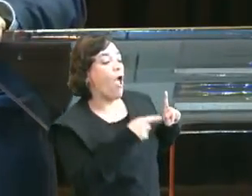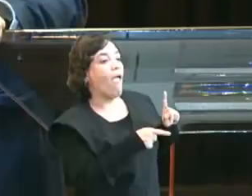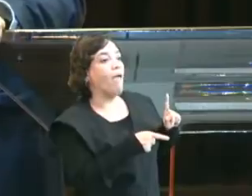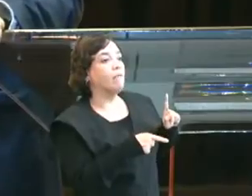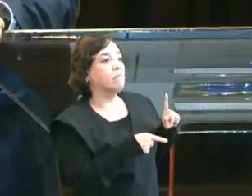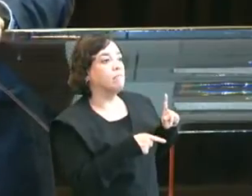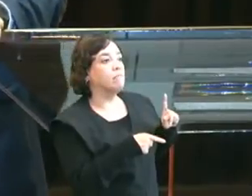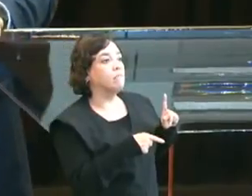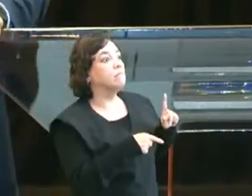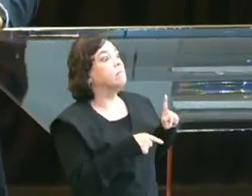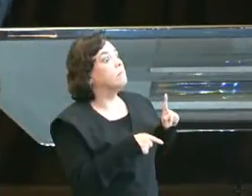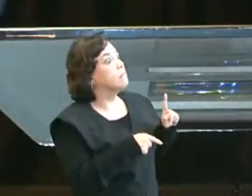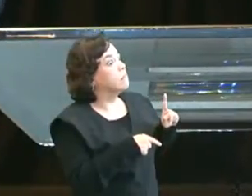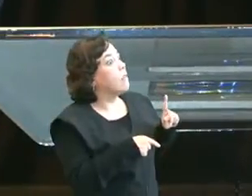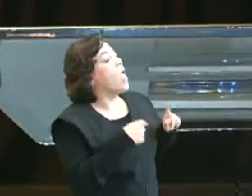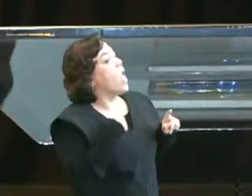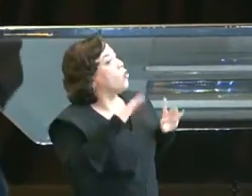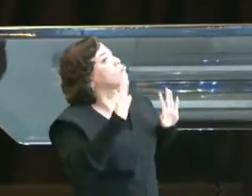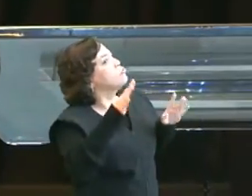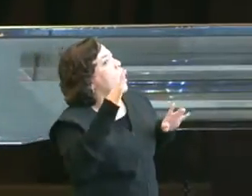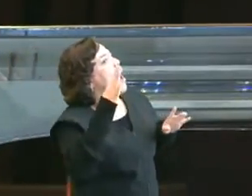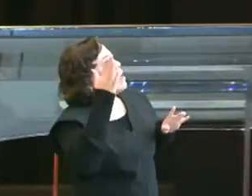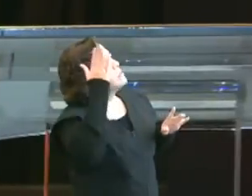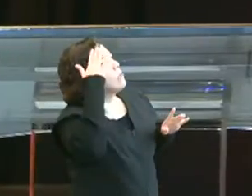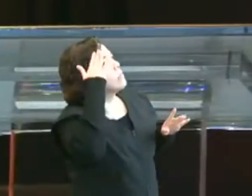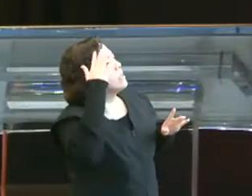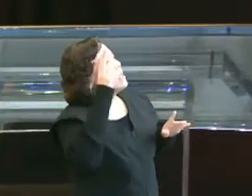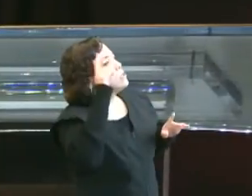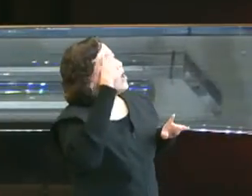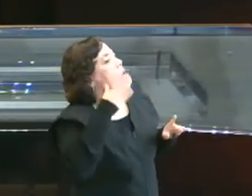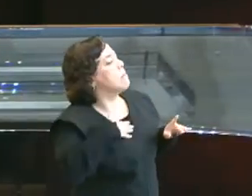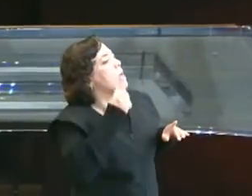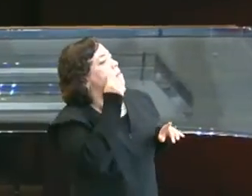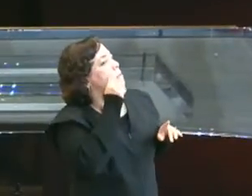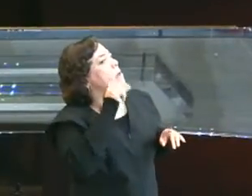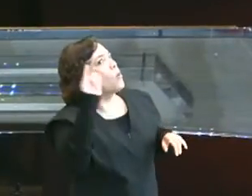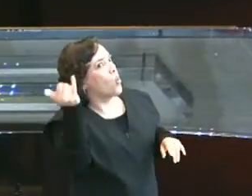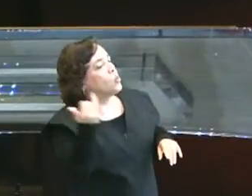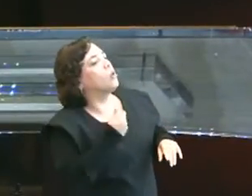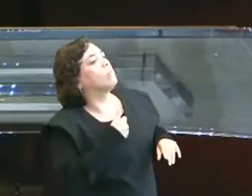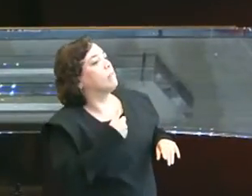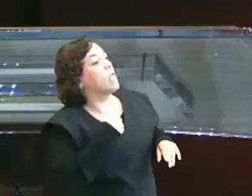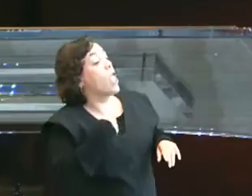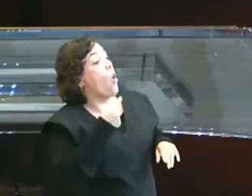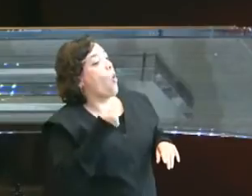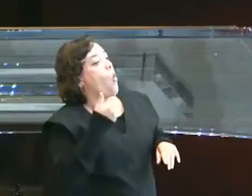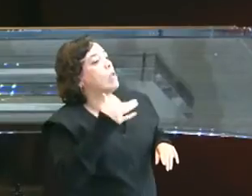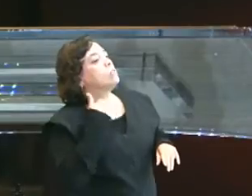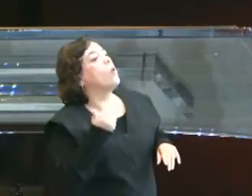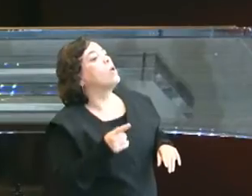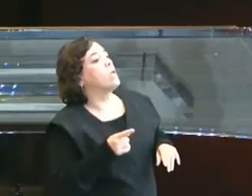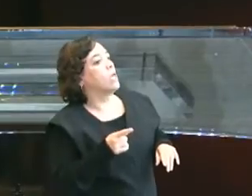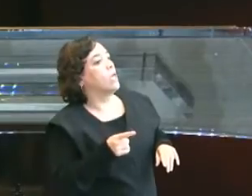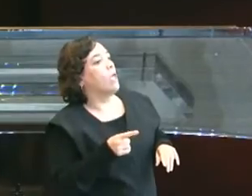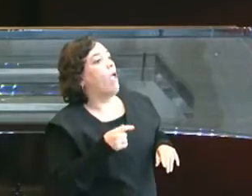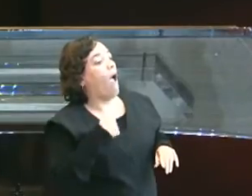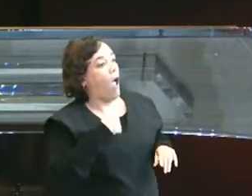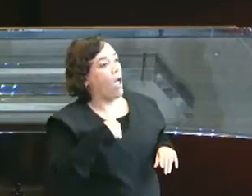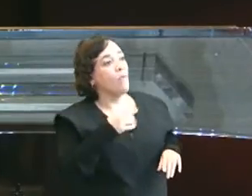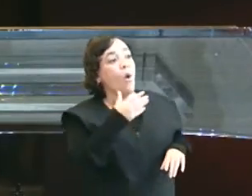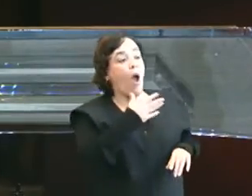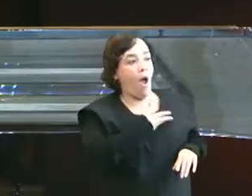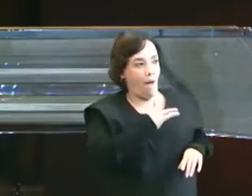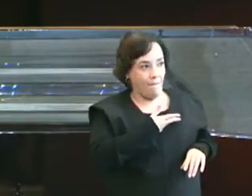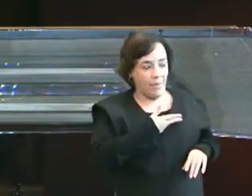E essa história eu sabia bem. A minha mãe tinha me contado quando eu era criança. Eu lembro que eu fui contar para um amiguinho.